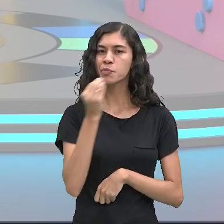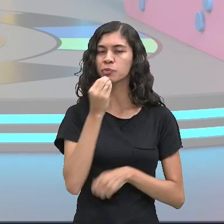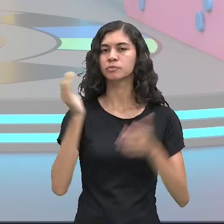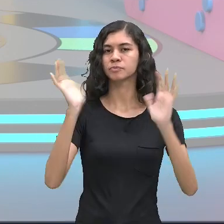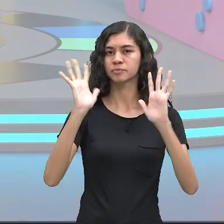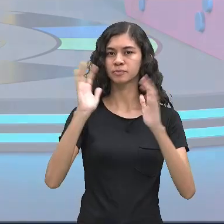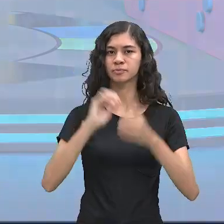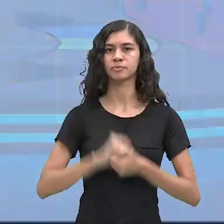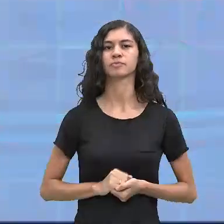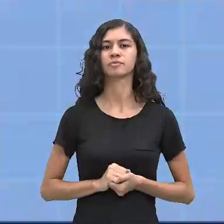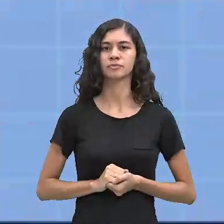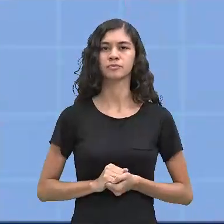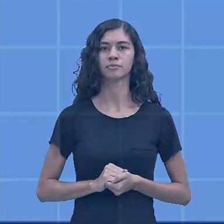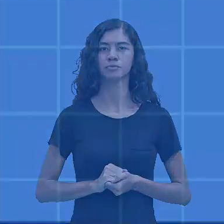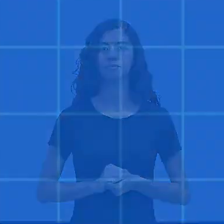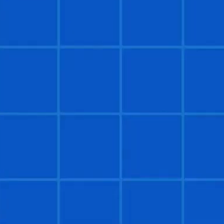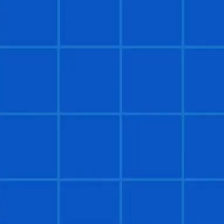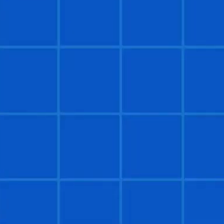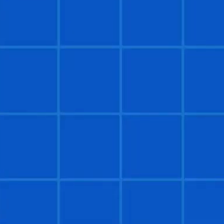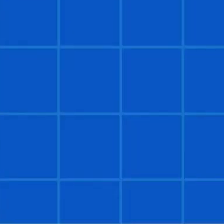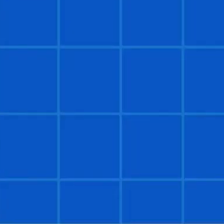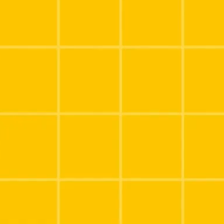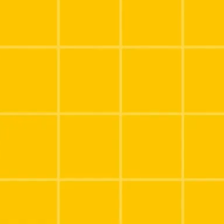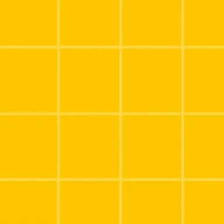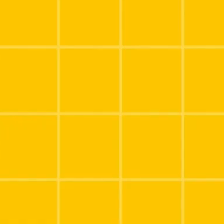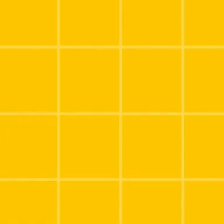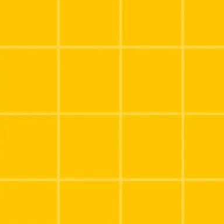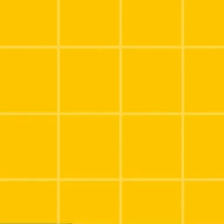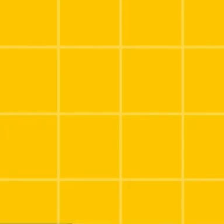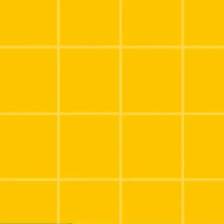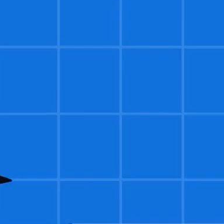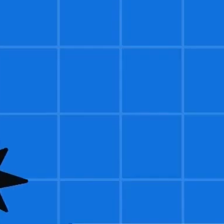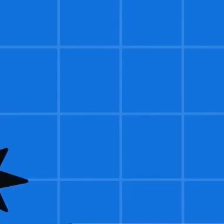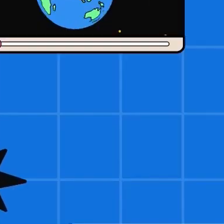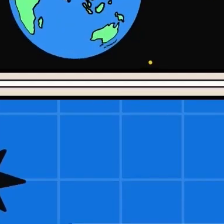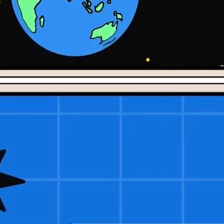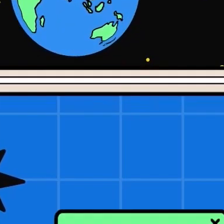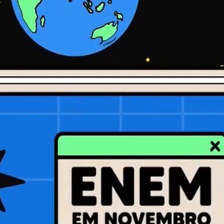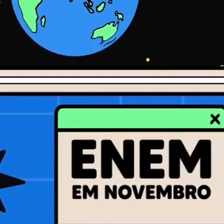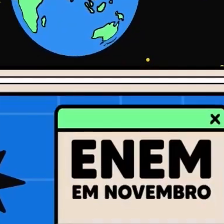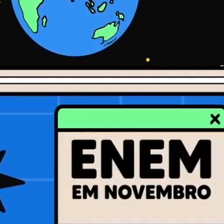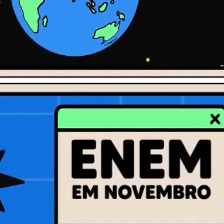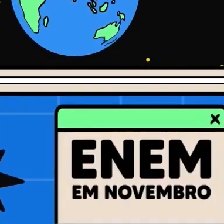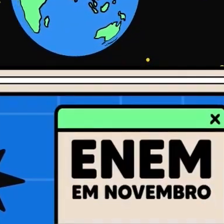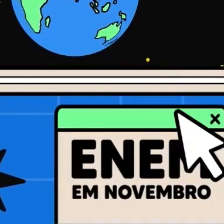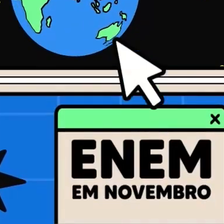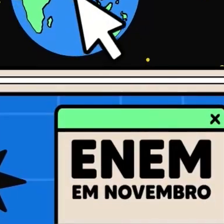pessoal!